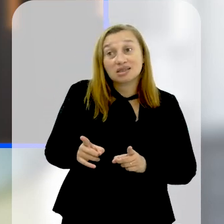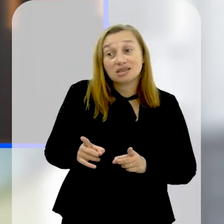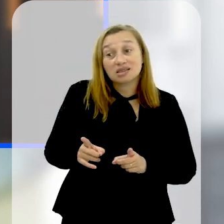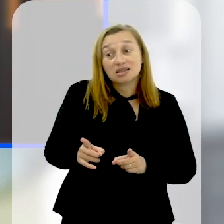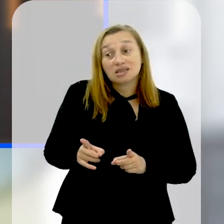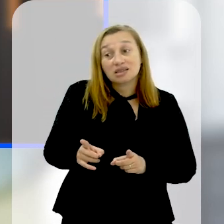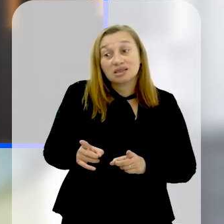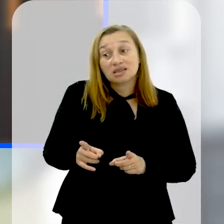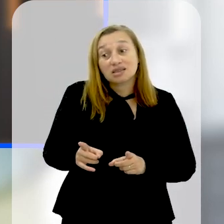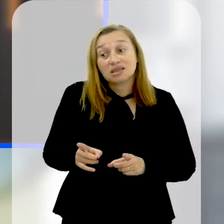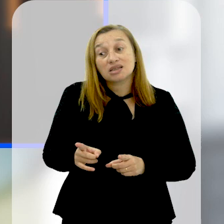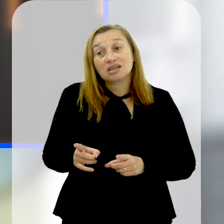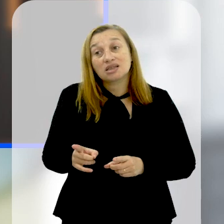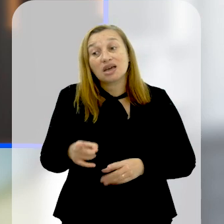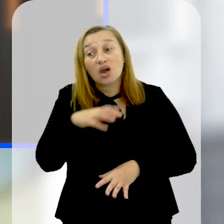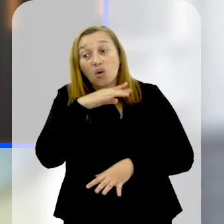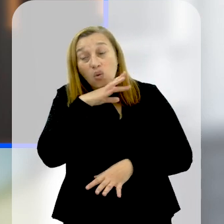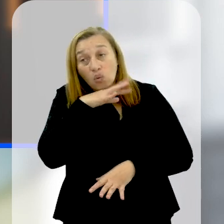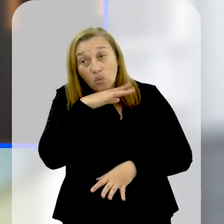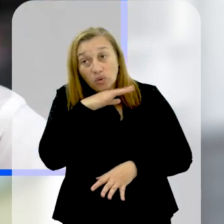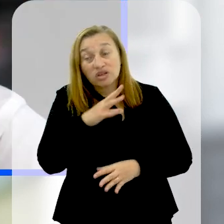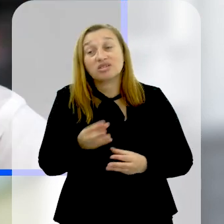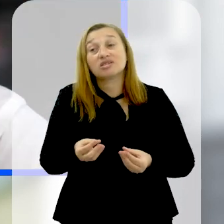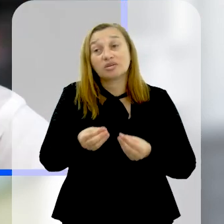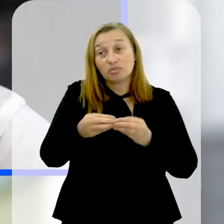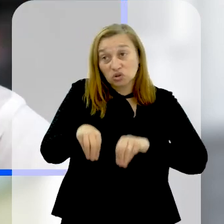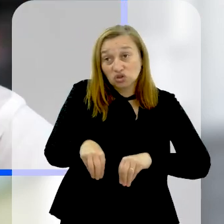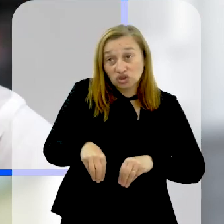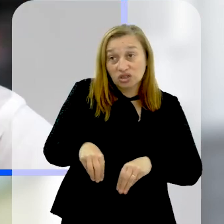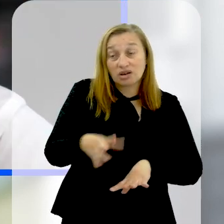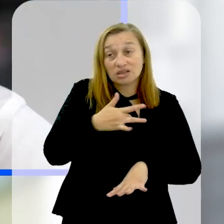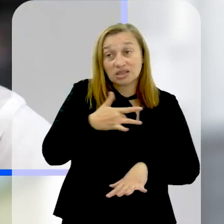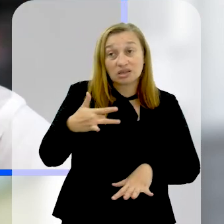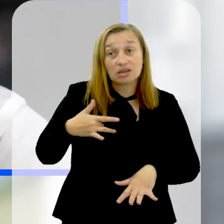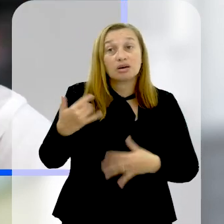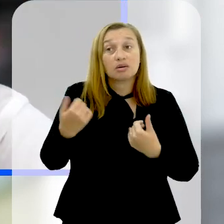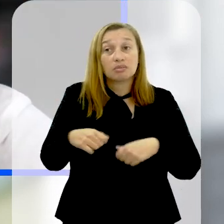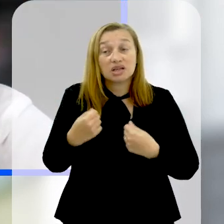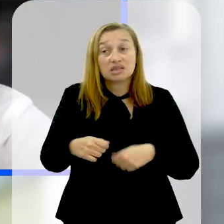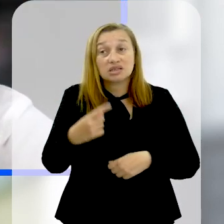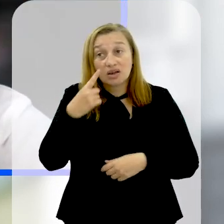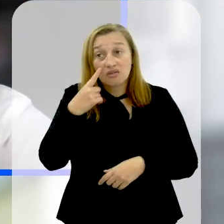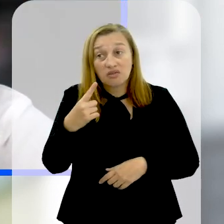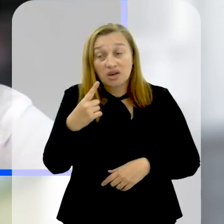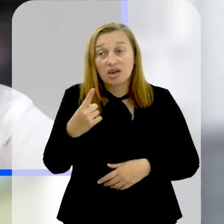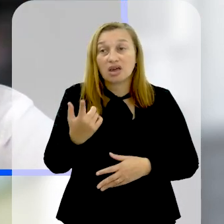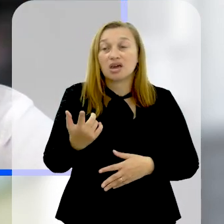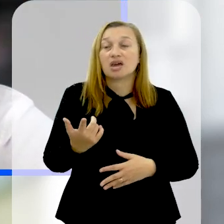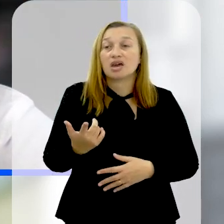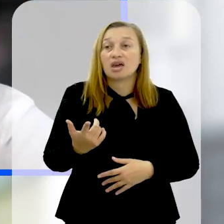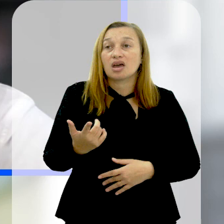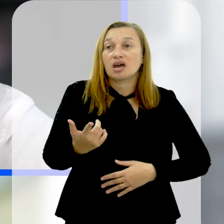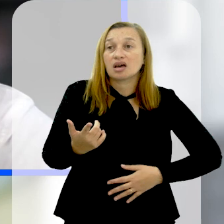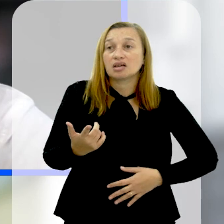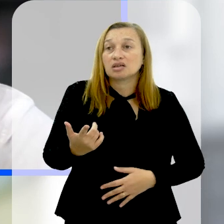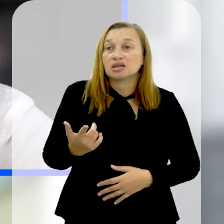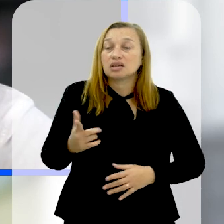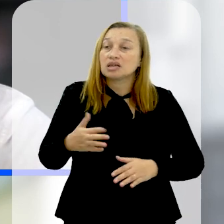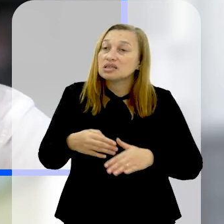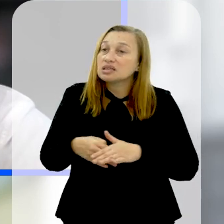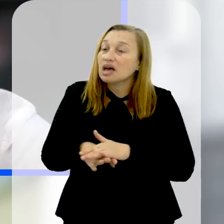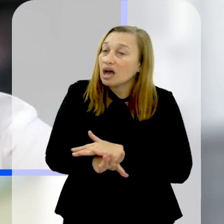é extremamente nociva, né? E que a gente precisa também buscar o máximo possível